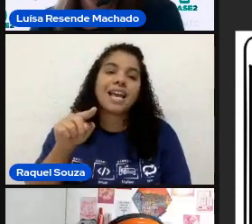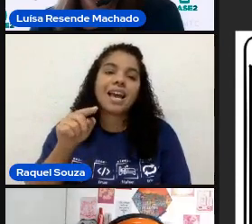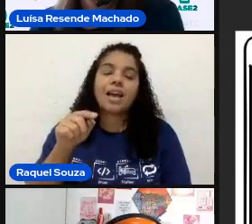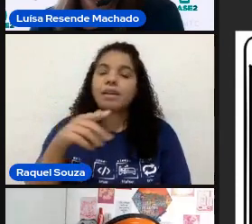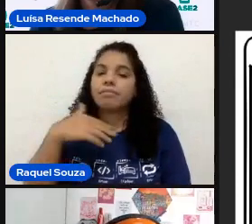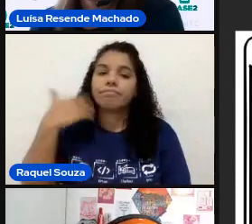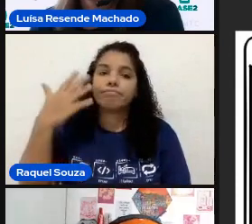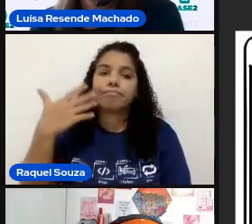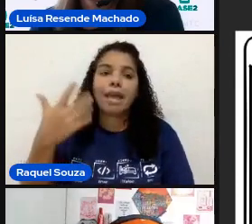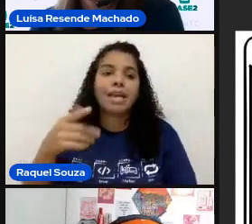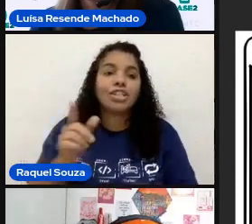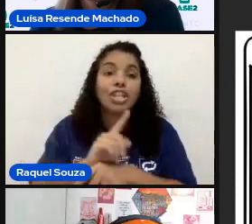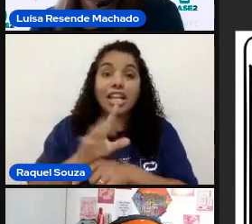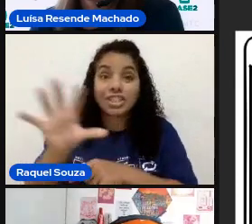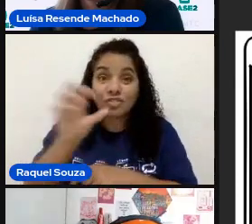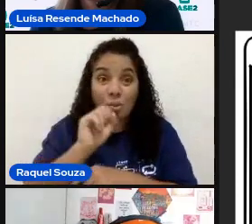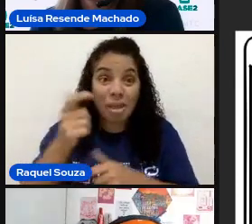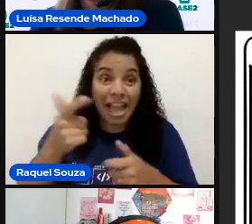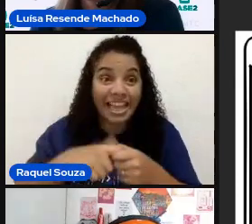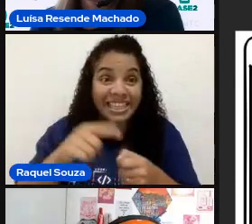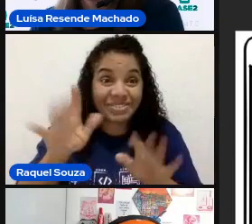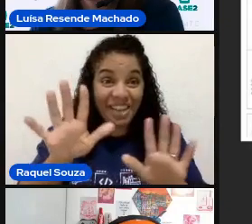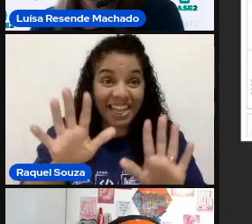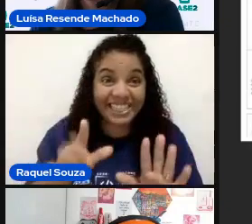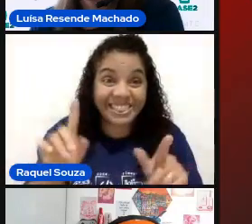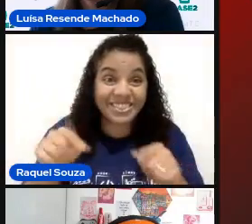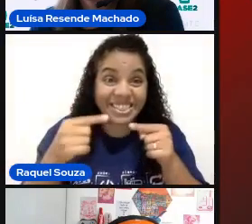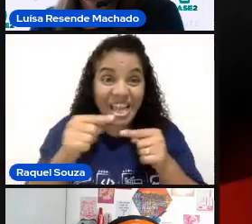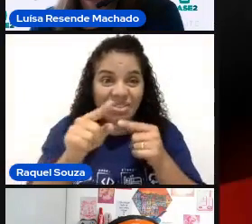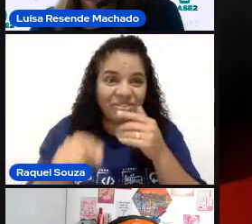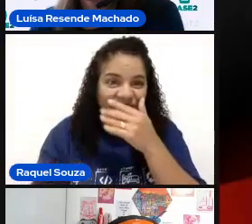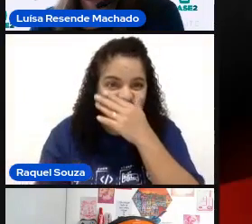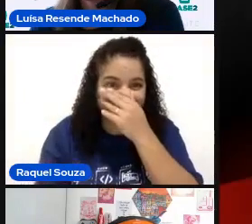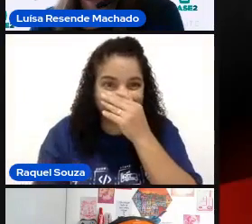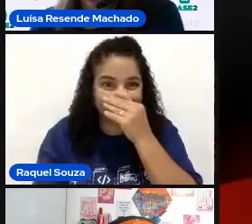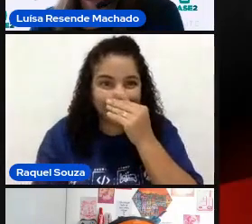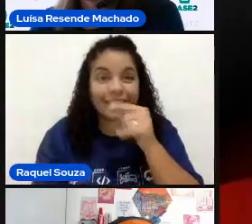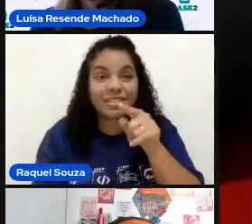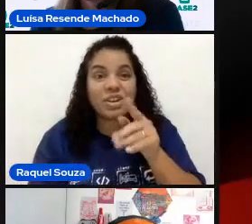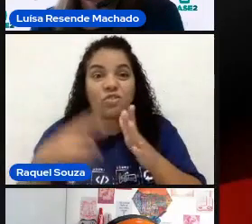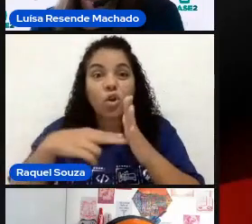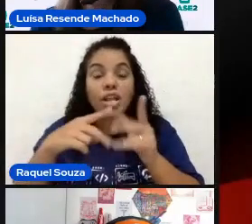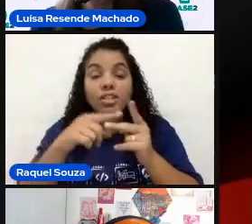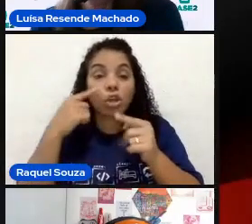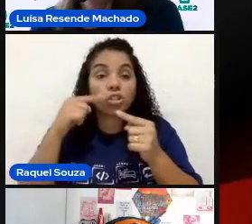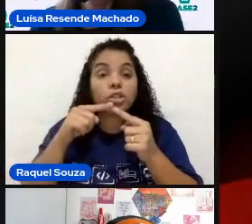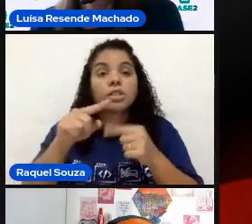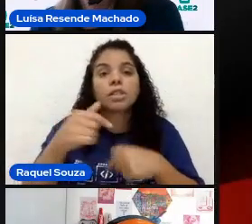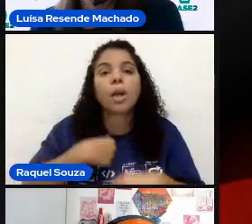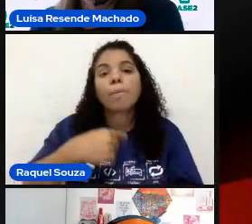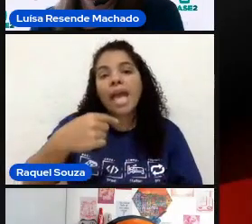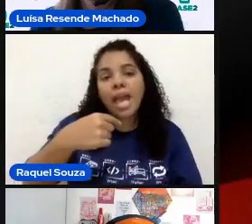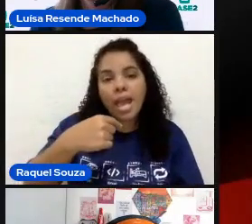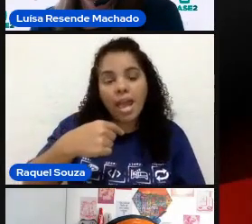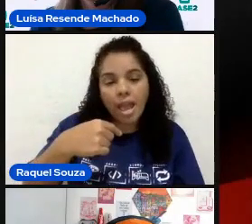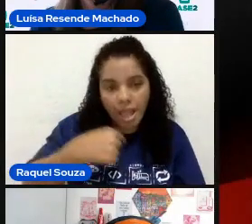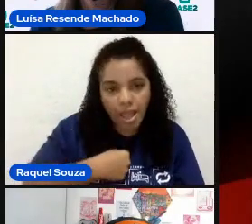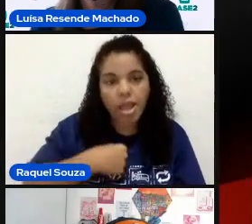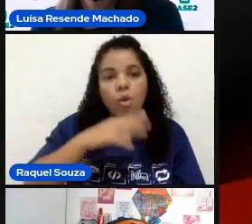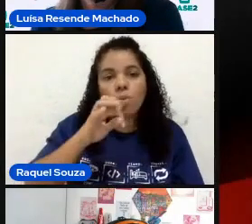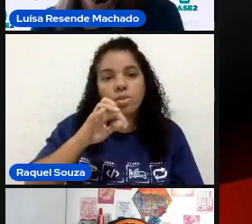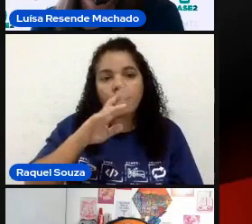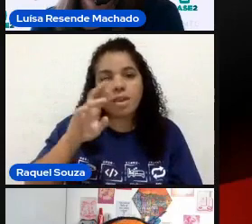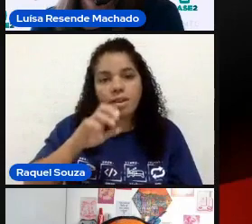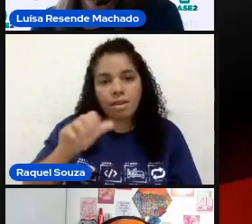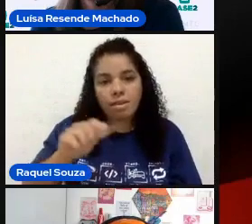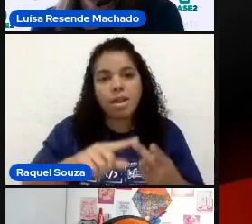gerente, eu vou até pegar aqui, vamos lá, pegar aqui o desafio aqui, e eu vou ler sobre a ótica dela. Então, aqui, eu Tereza,